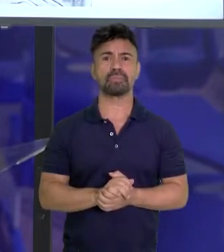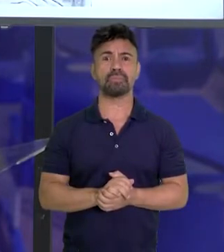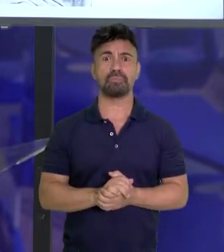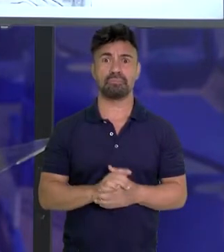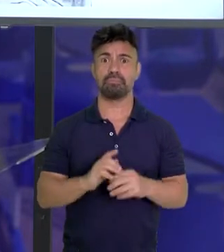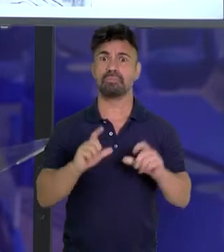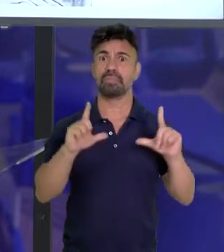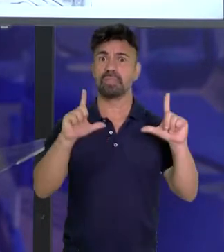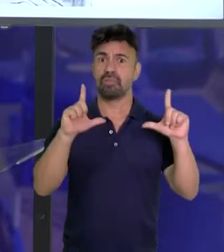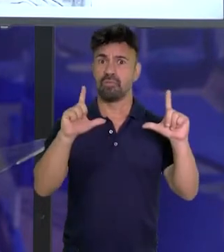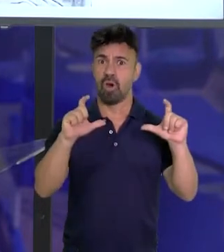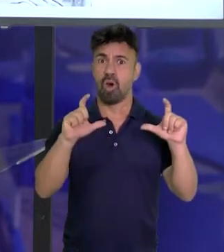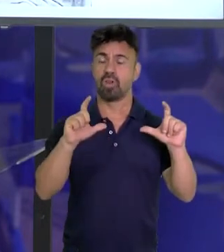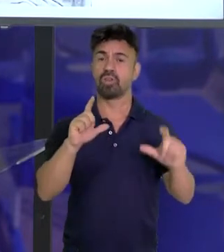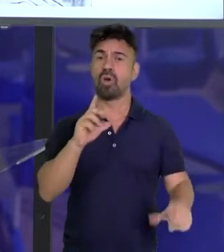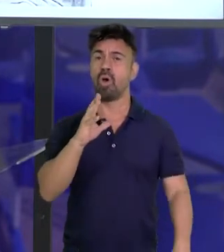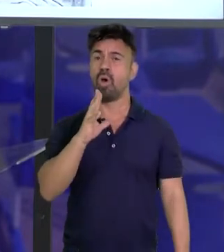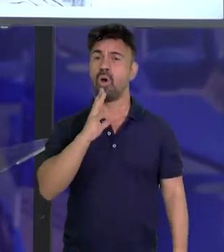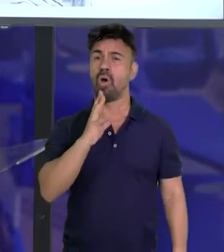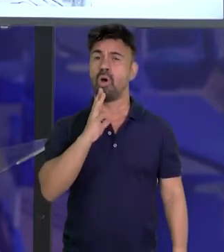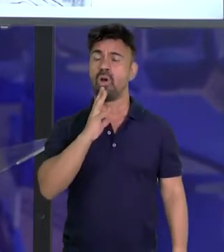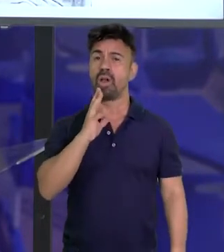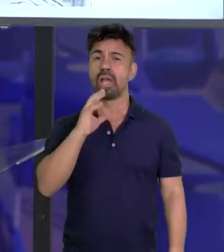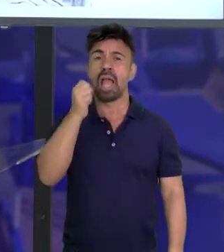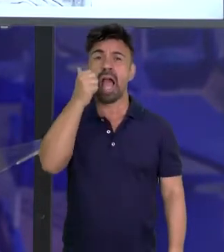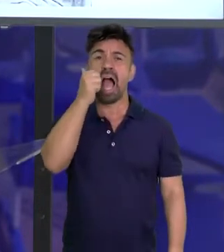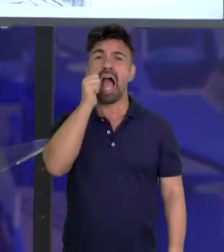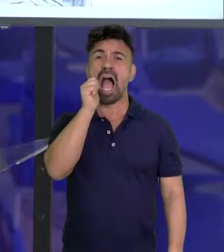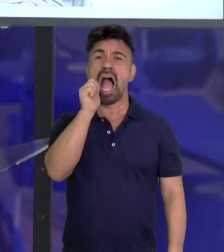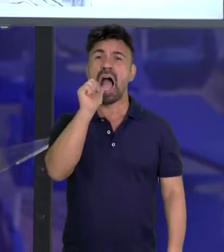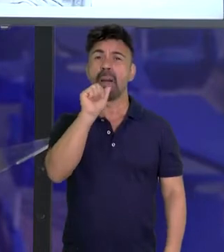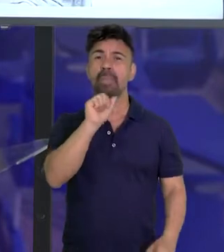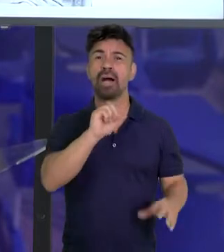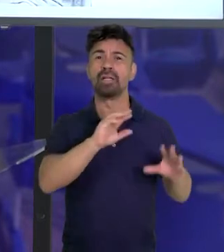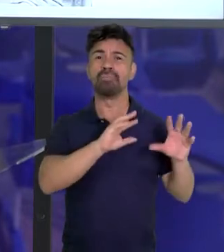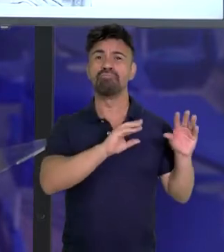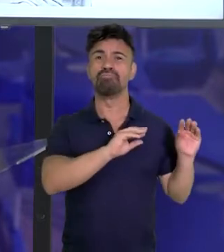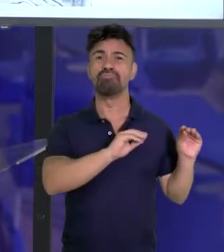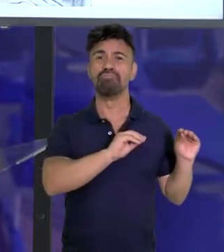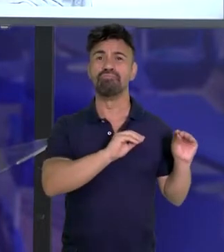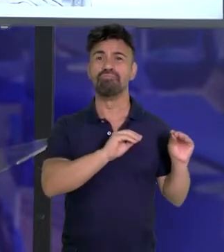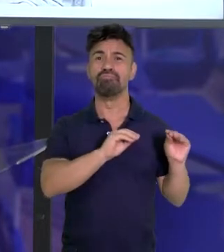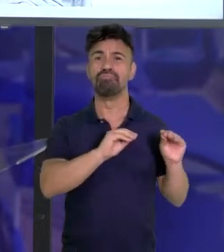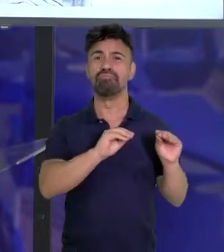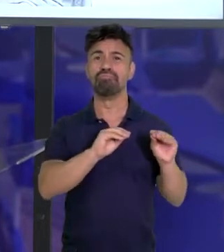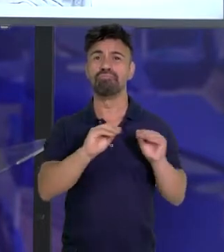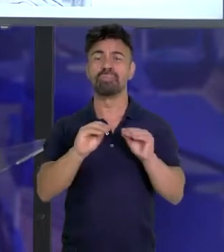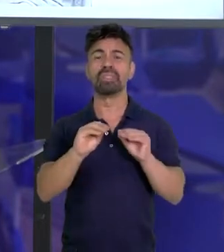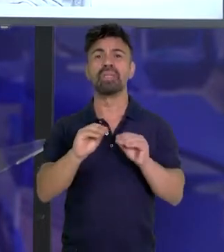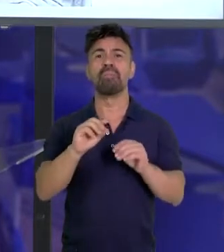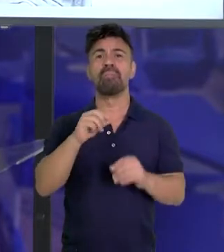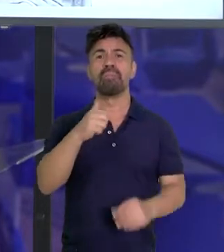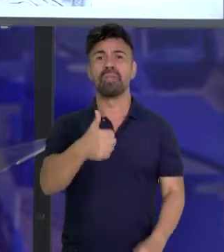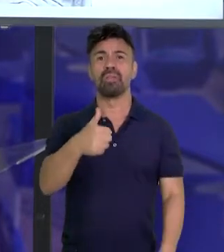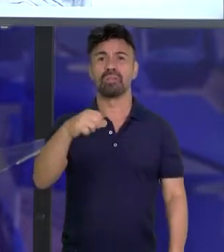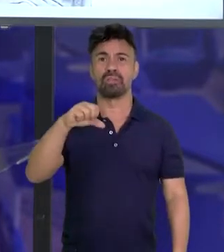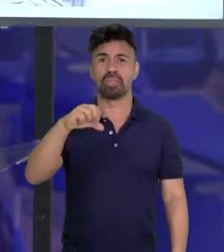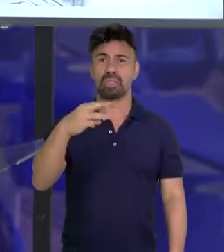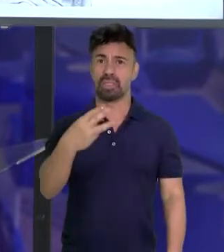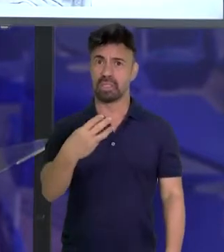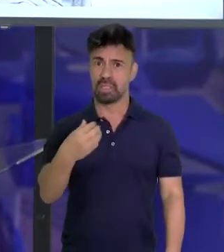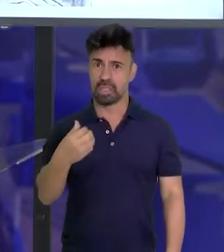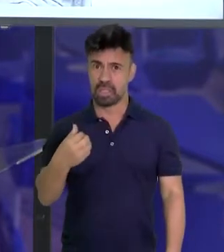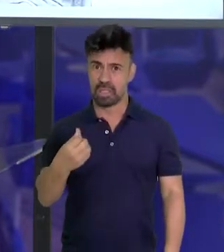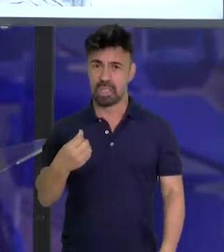Essa imagem ficou conhecida como a Mãe Migrante. Essa fotografia é de 1936,